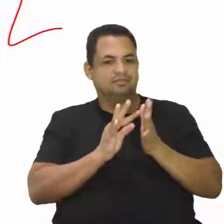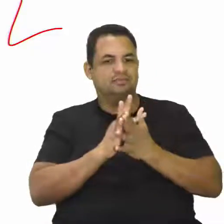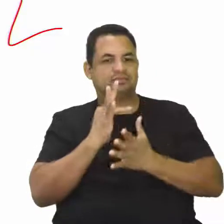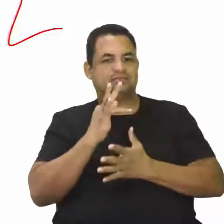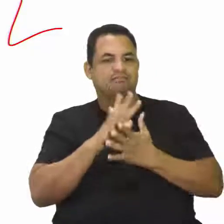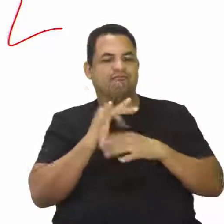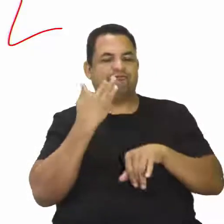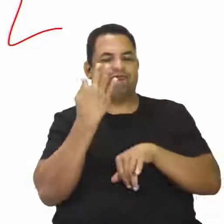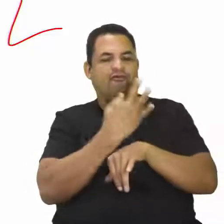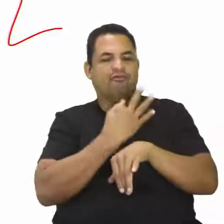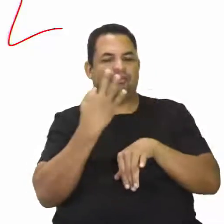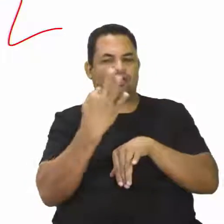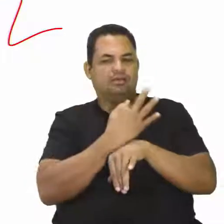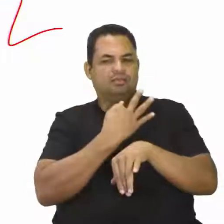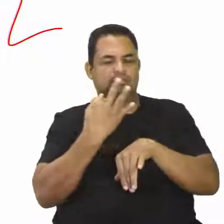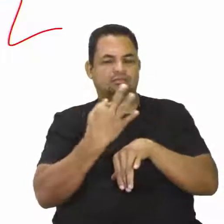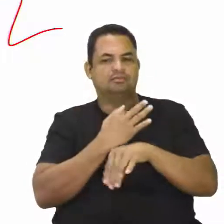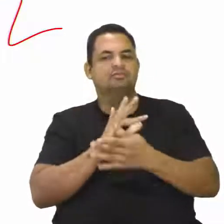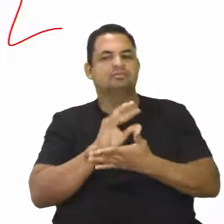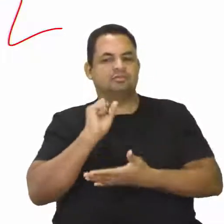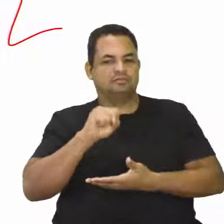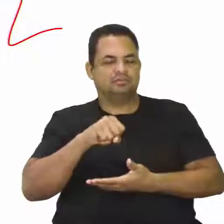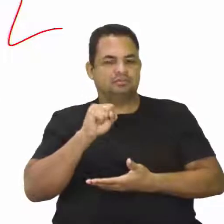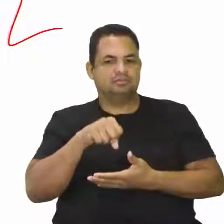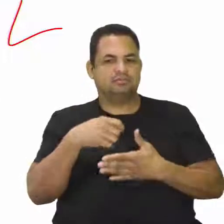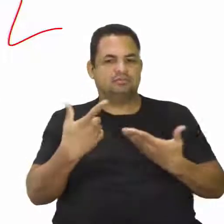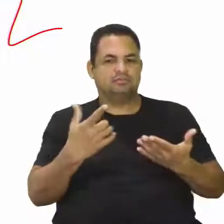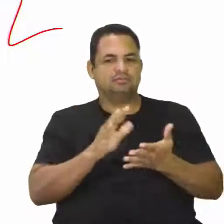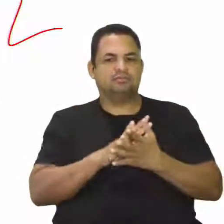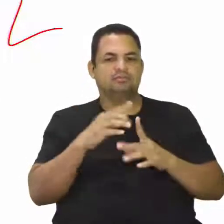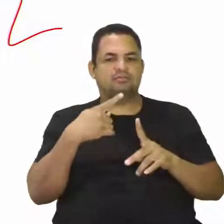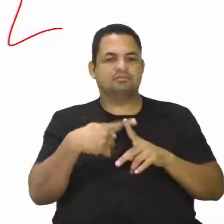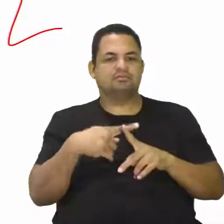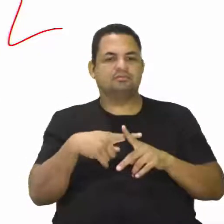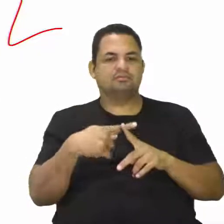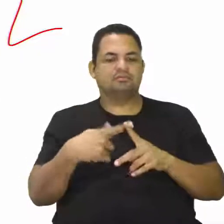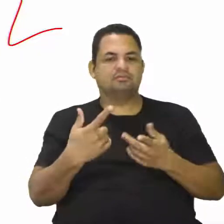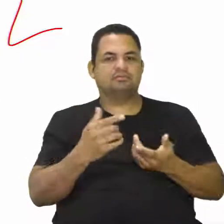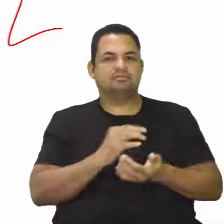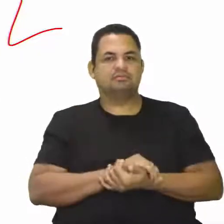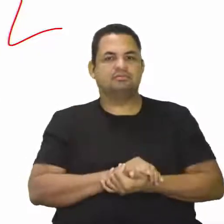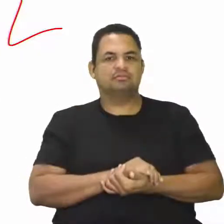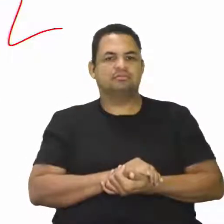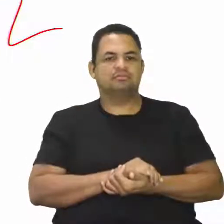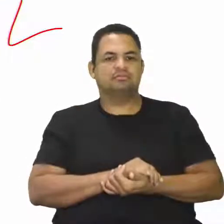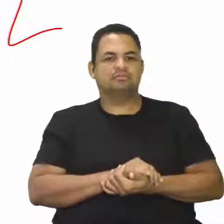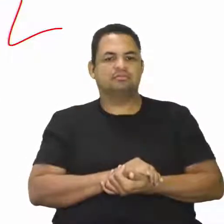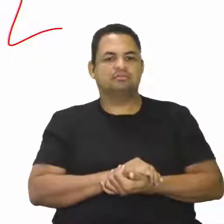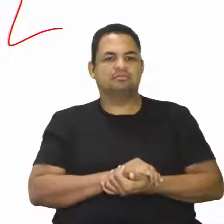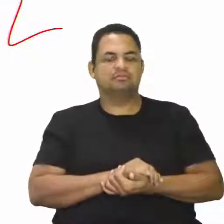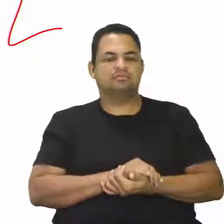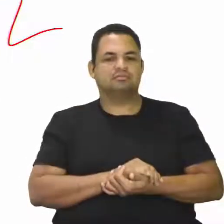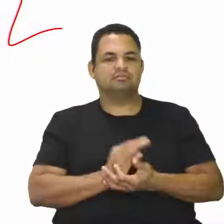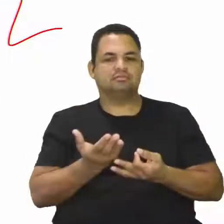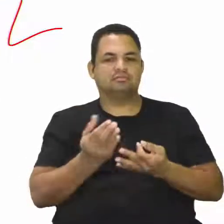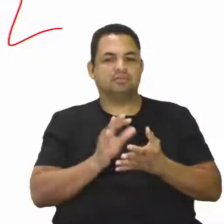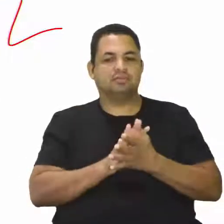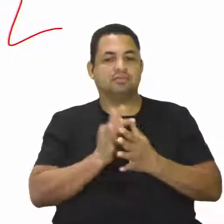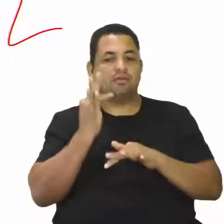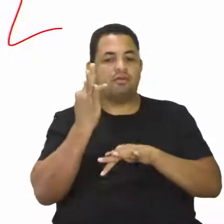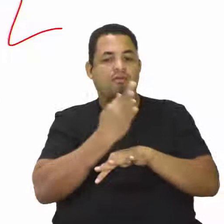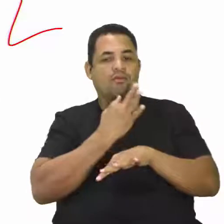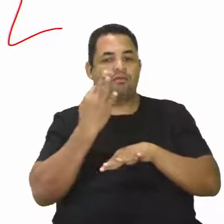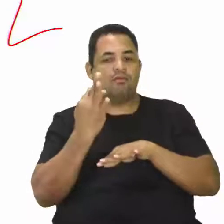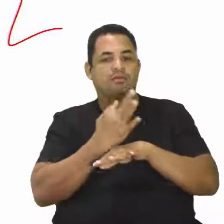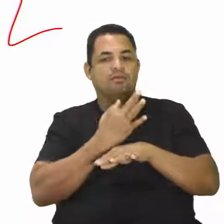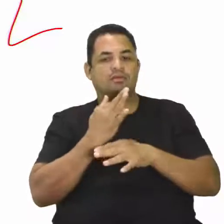São também. São. Com certeza. Porque eles podem ser trabalhados tanto da forma formal